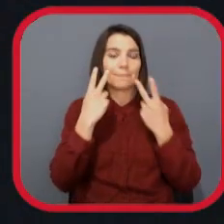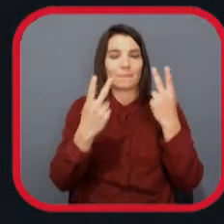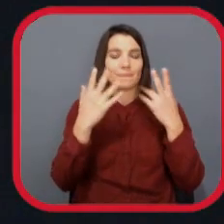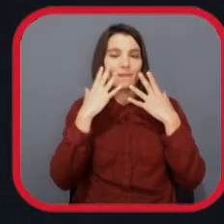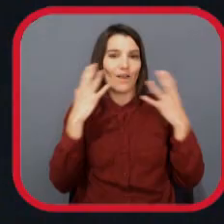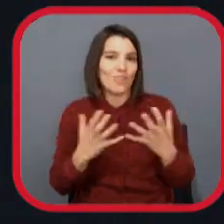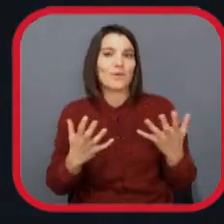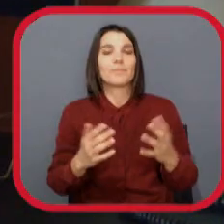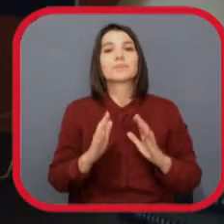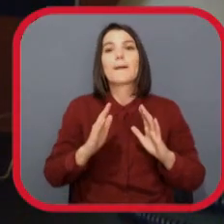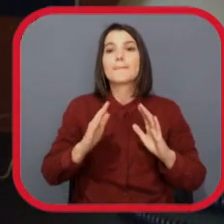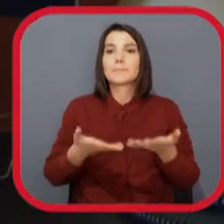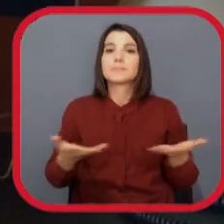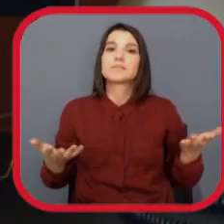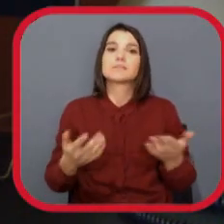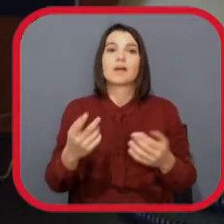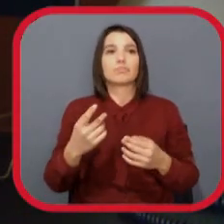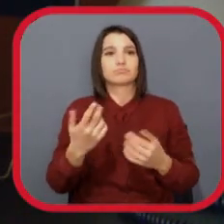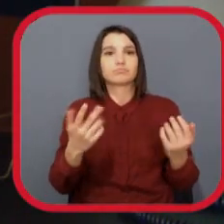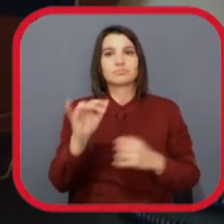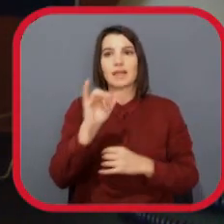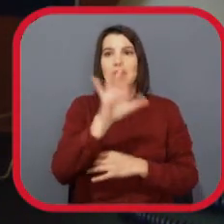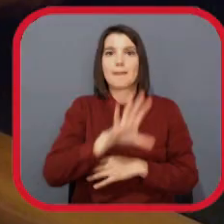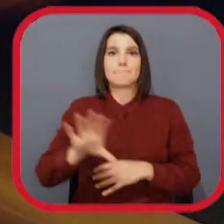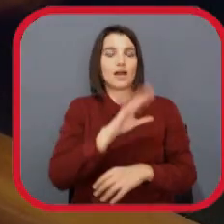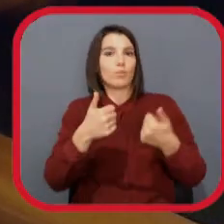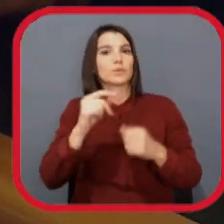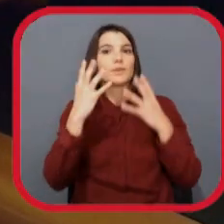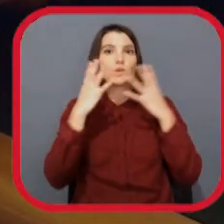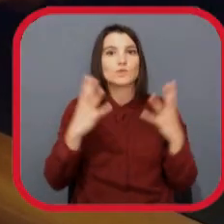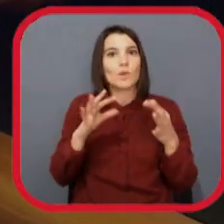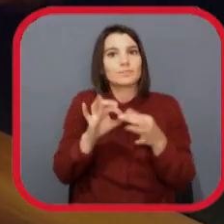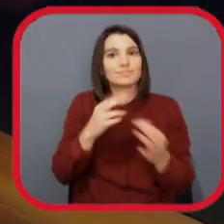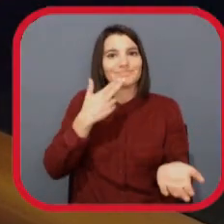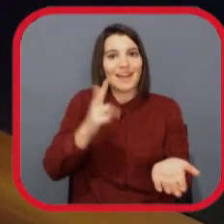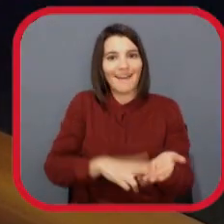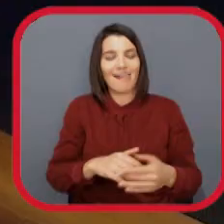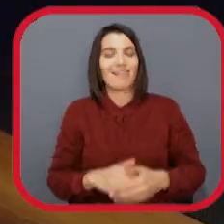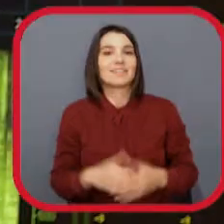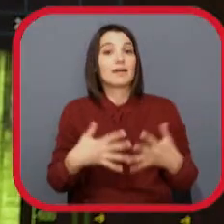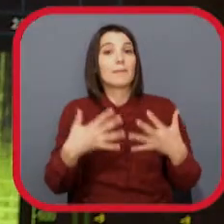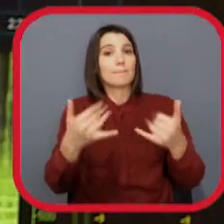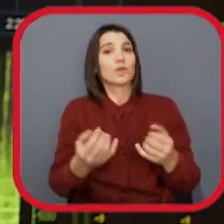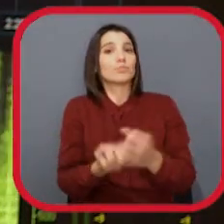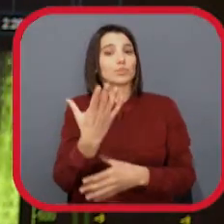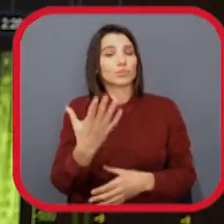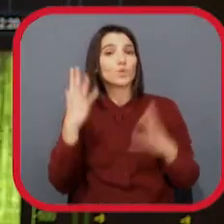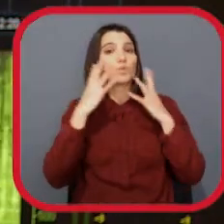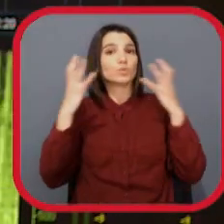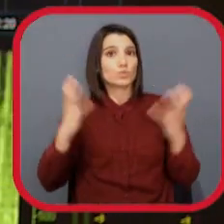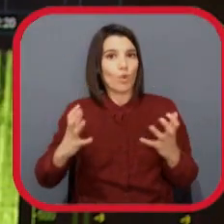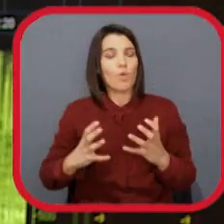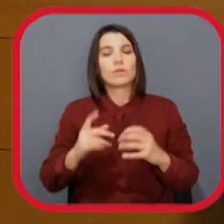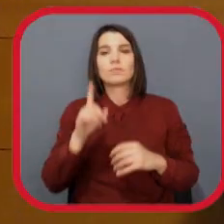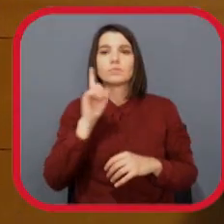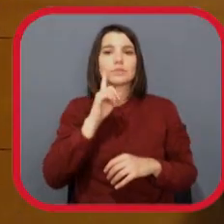objeto audiovisual precisa naturalmente não só de uma boa imagem, mas também de um som realista. O processo de